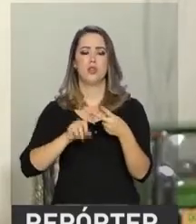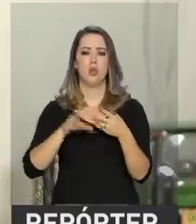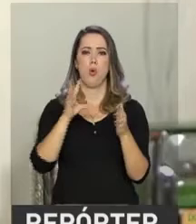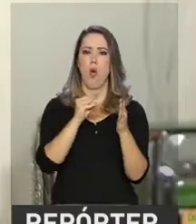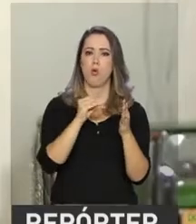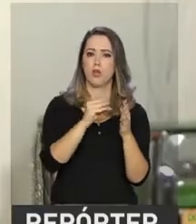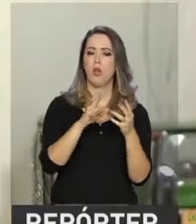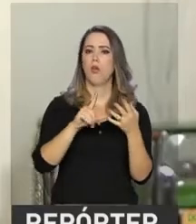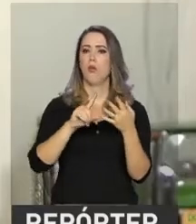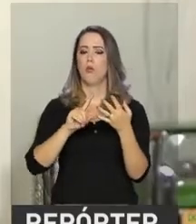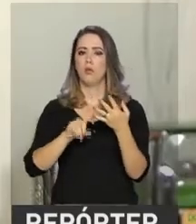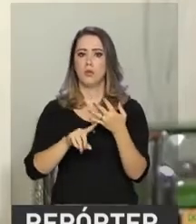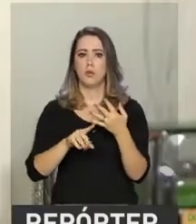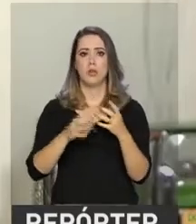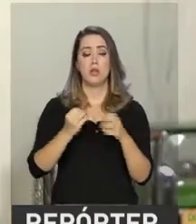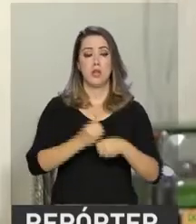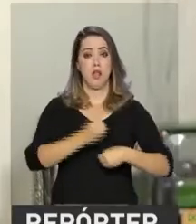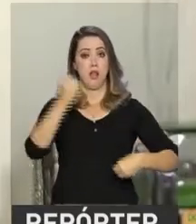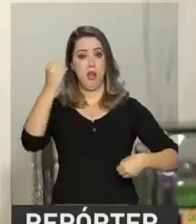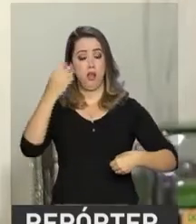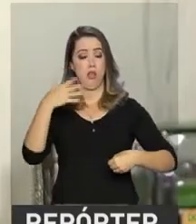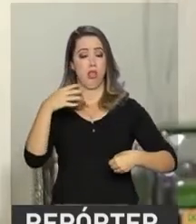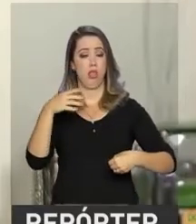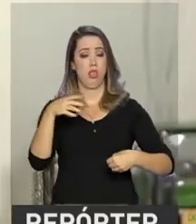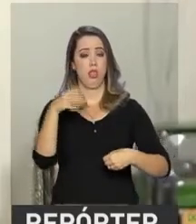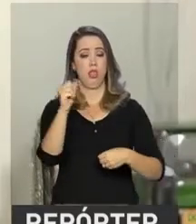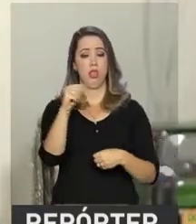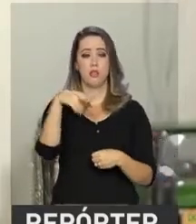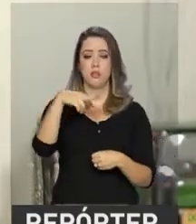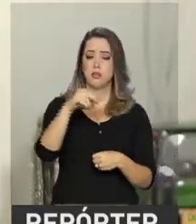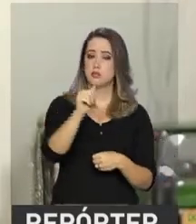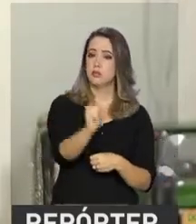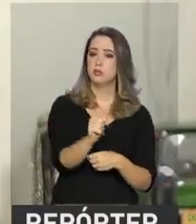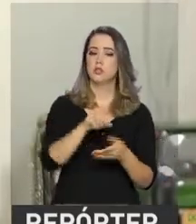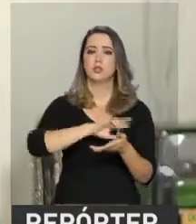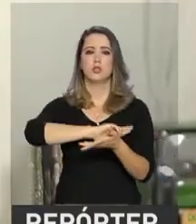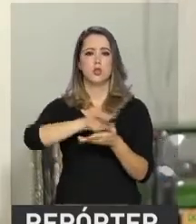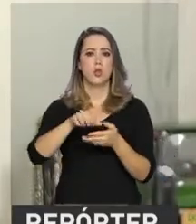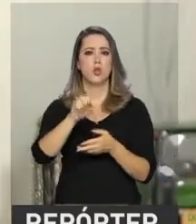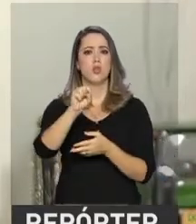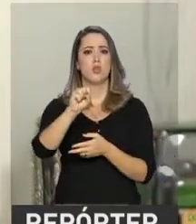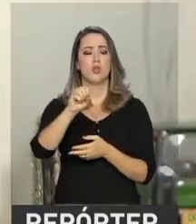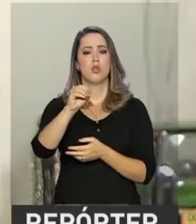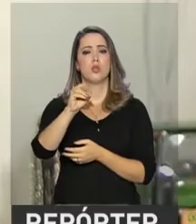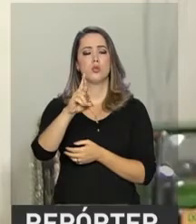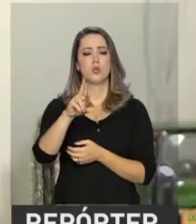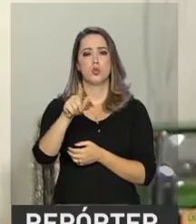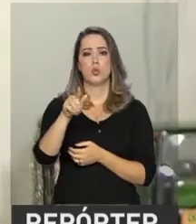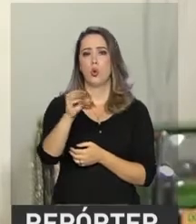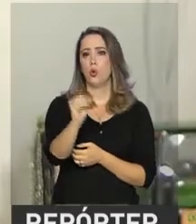algodão, entra cana-de-açúcar, temos sorgo, temos a